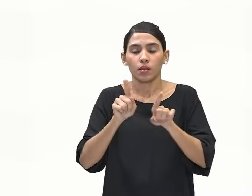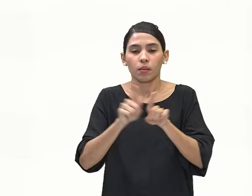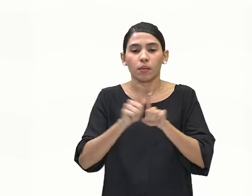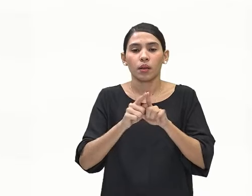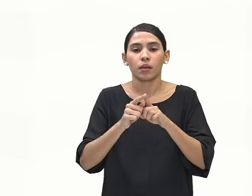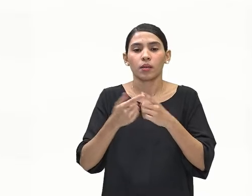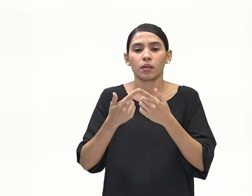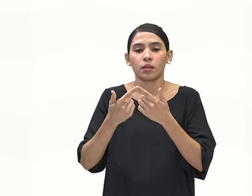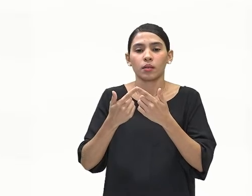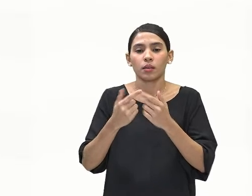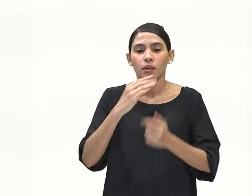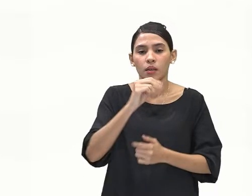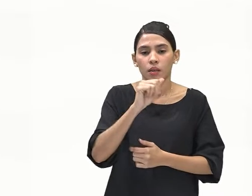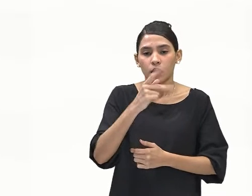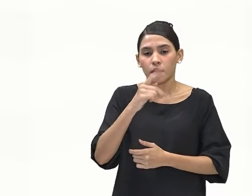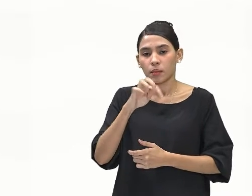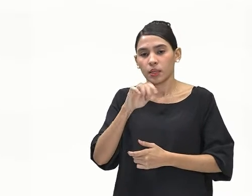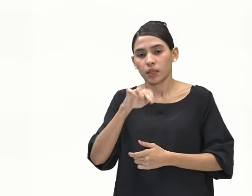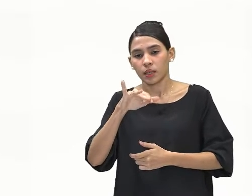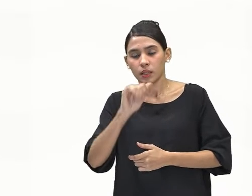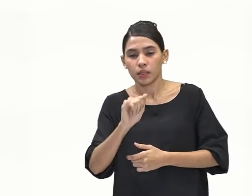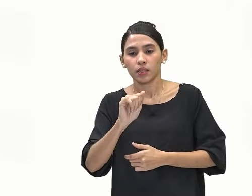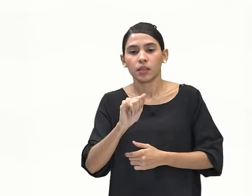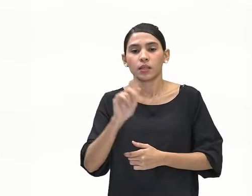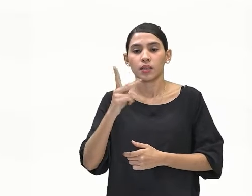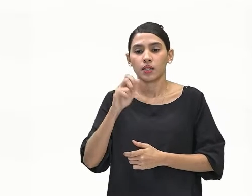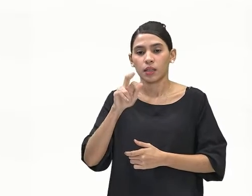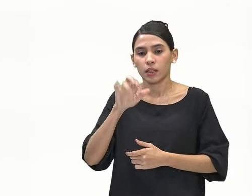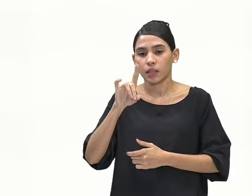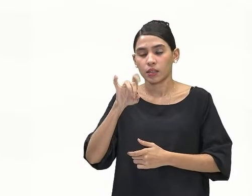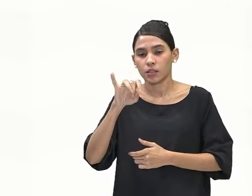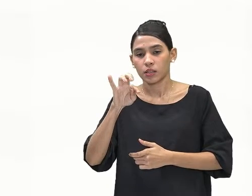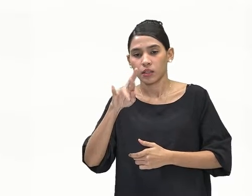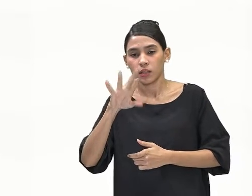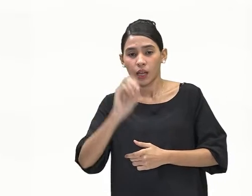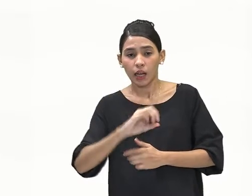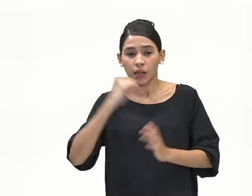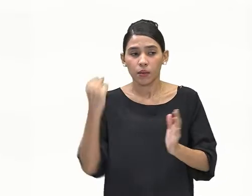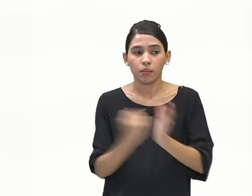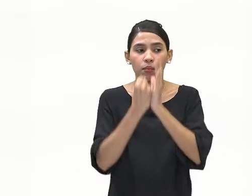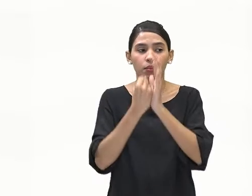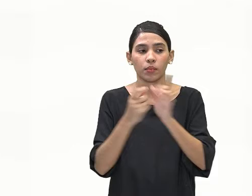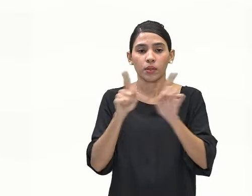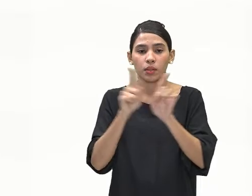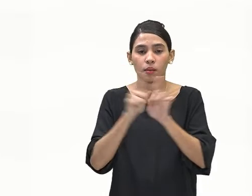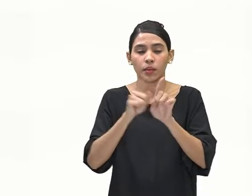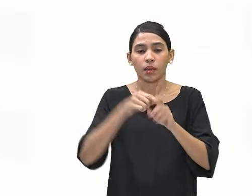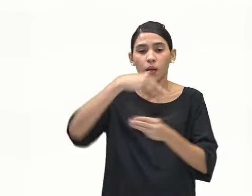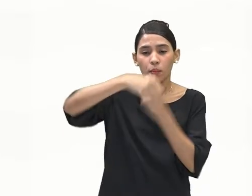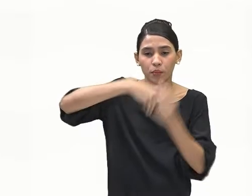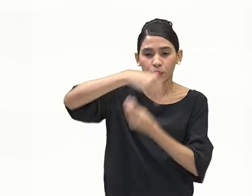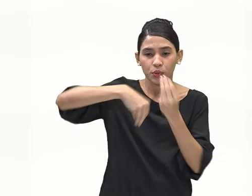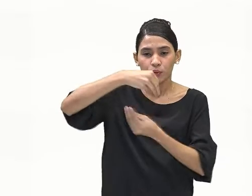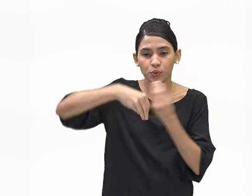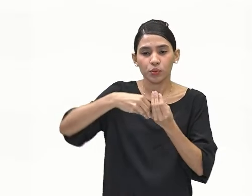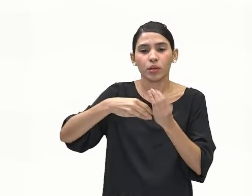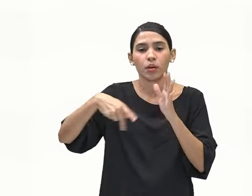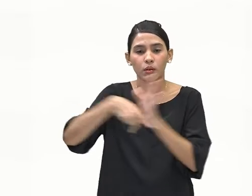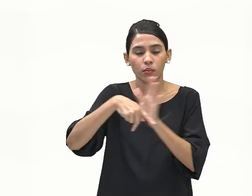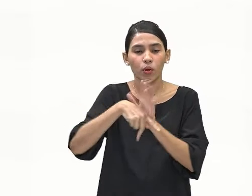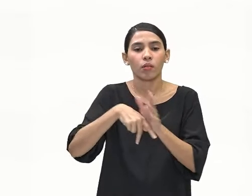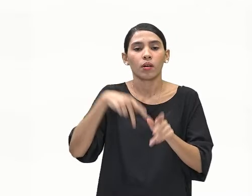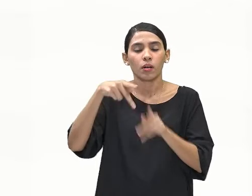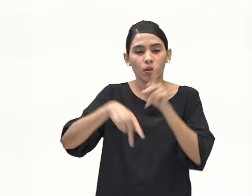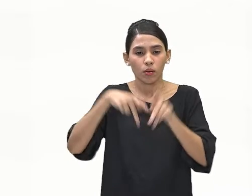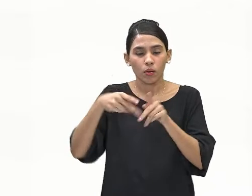das capitanias hereditárias. É a presença do branco que marca o início da miscigenação, tá, da nossa